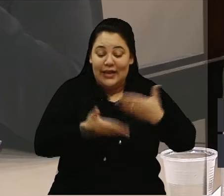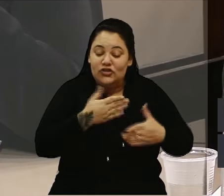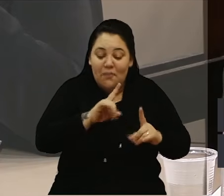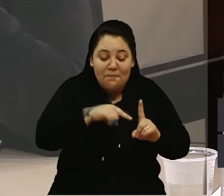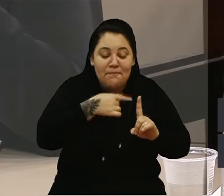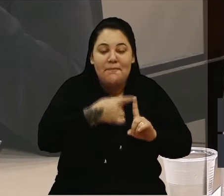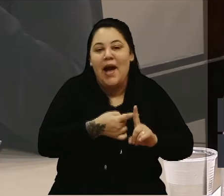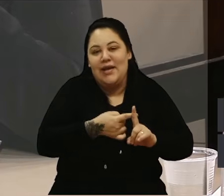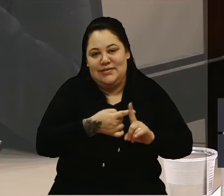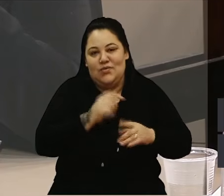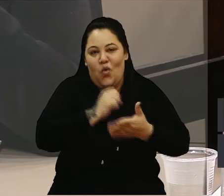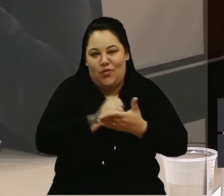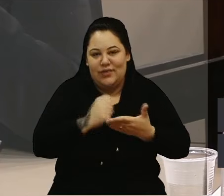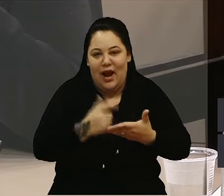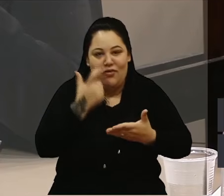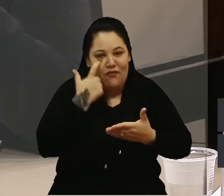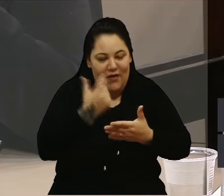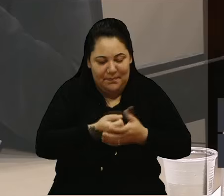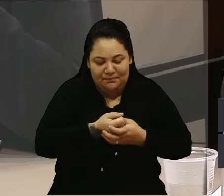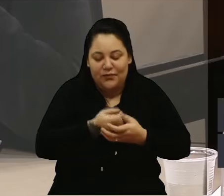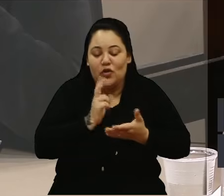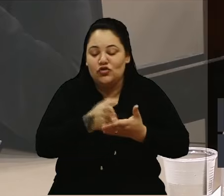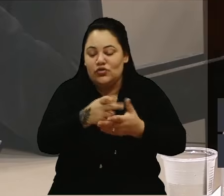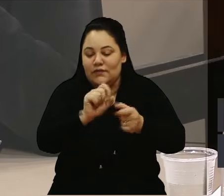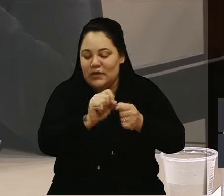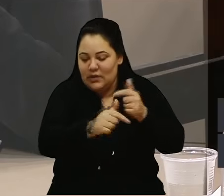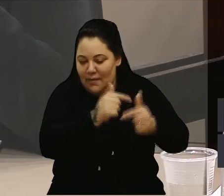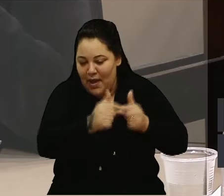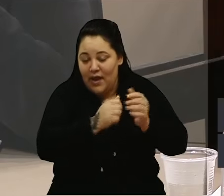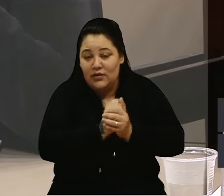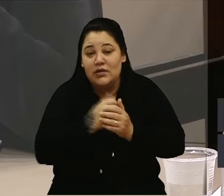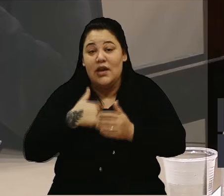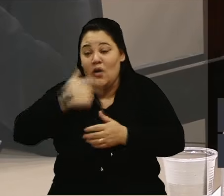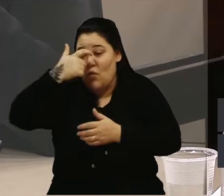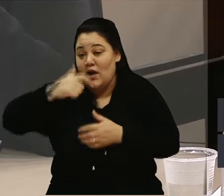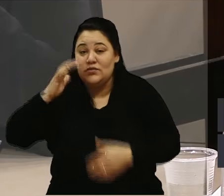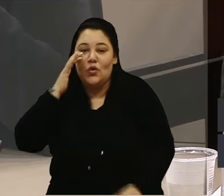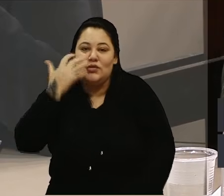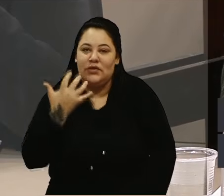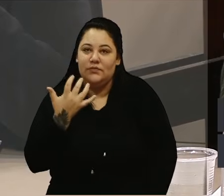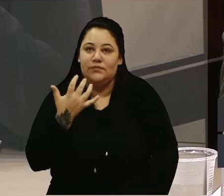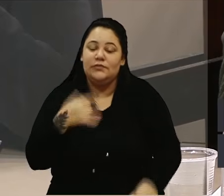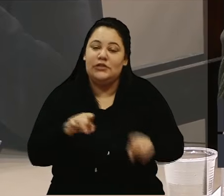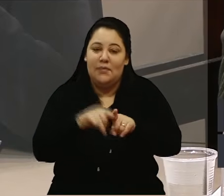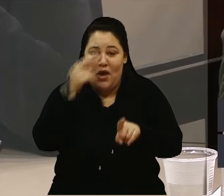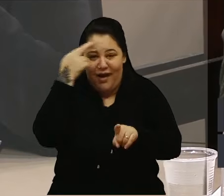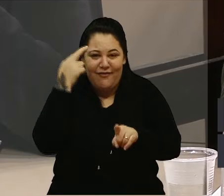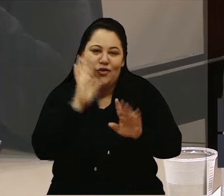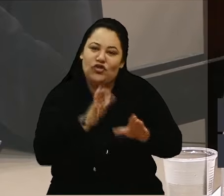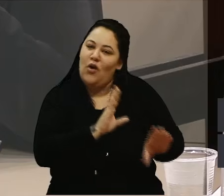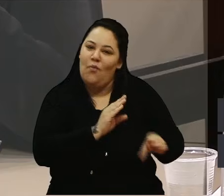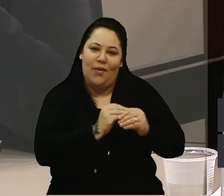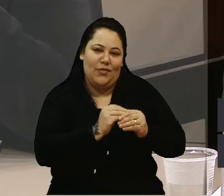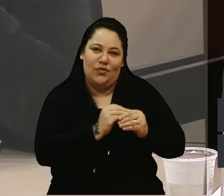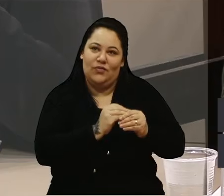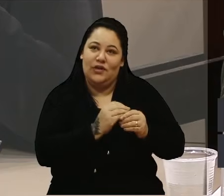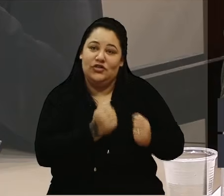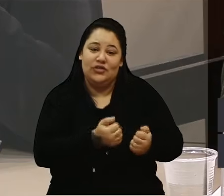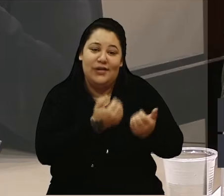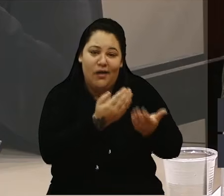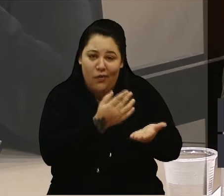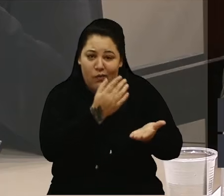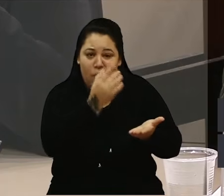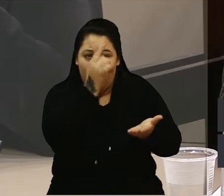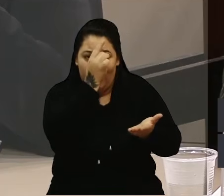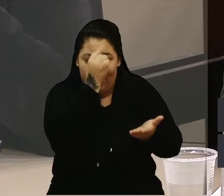contrato prevê, né? Então, a parte dele ele vem fazendo. O que eu acho que seria uma solução, além do que o vereador Rafael falou aqui, a gente dá uma oxigenada, está na hora